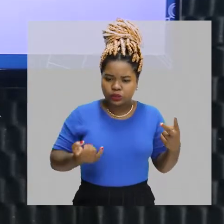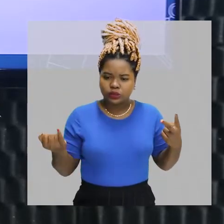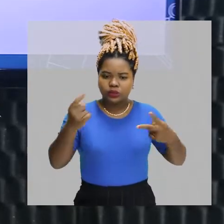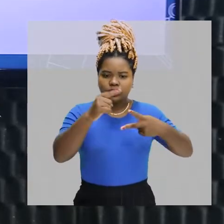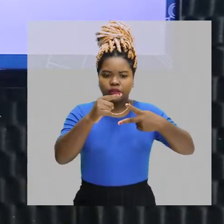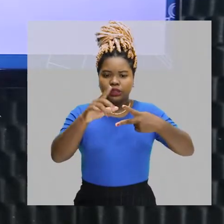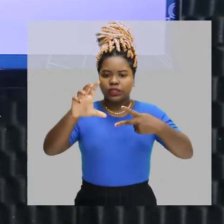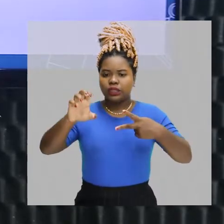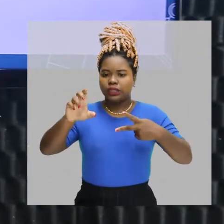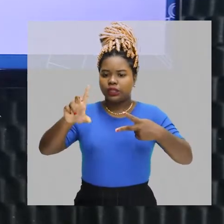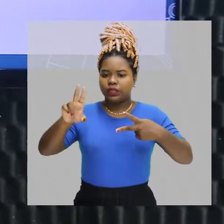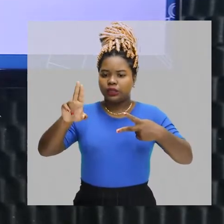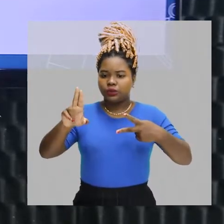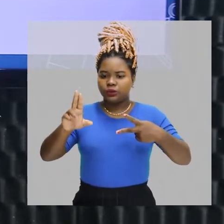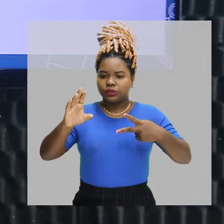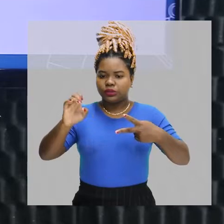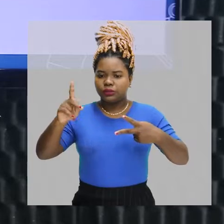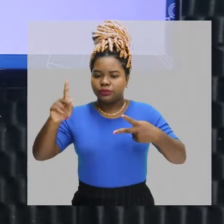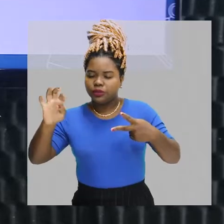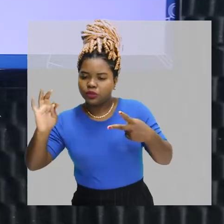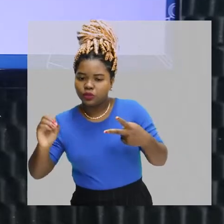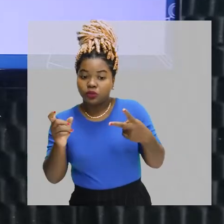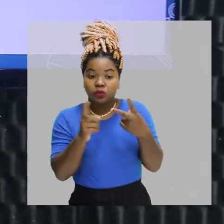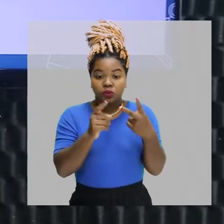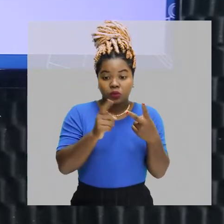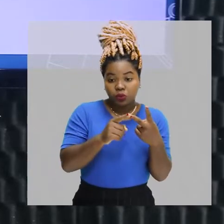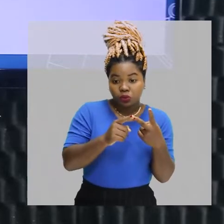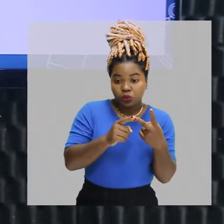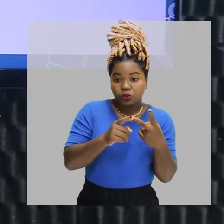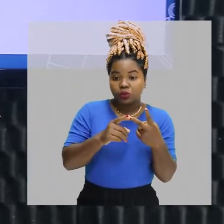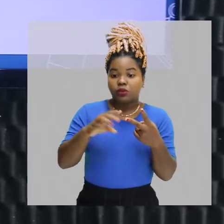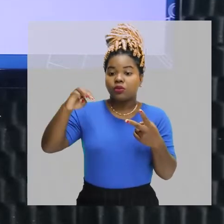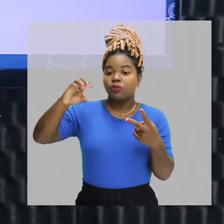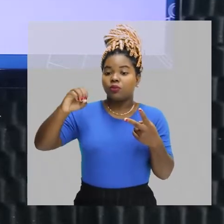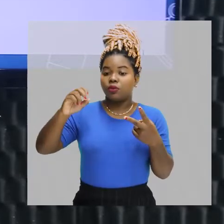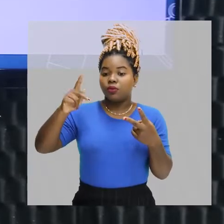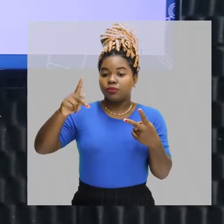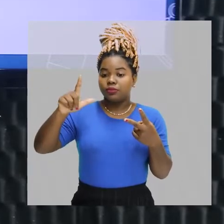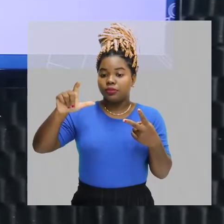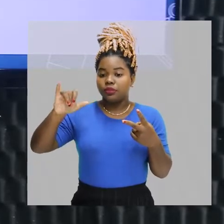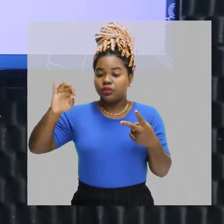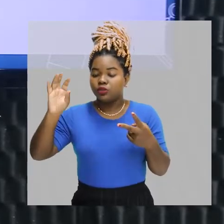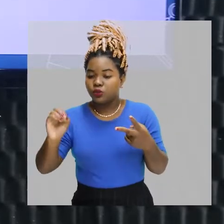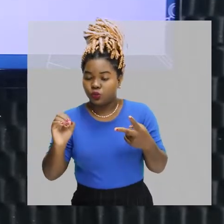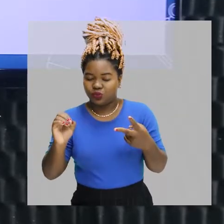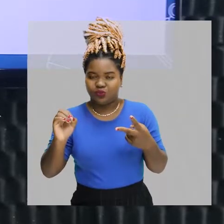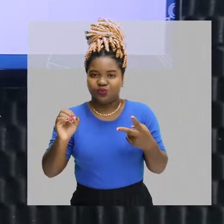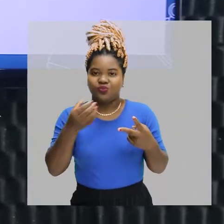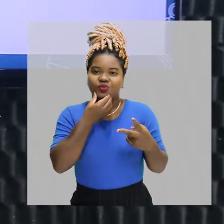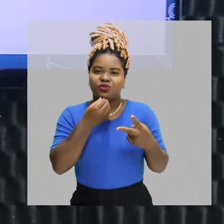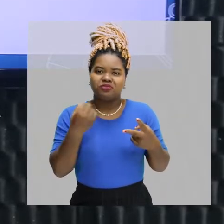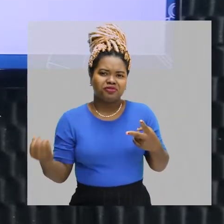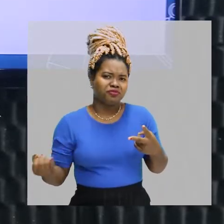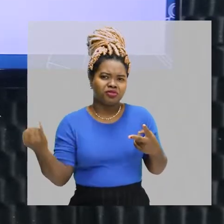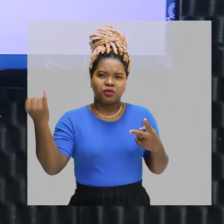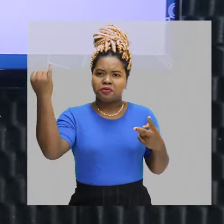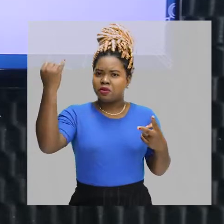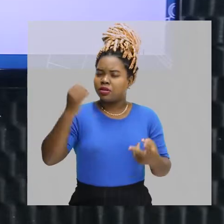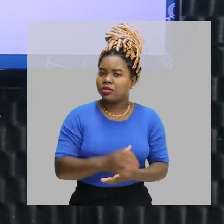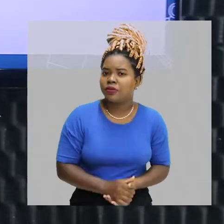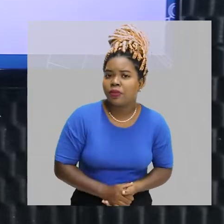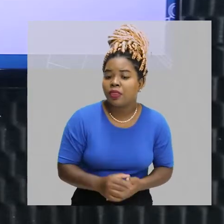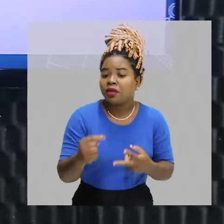chamado Leucípito e o outro chamado Demócrito, certo? Em que